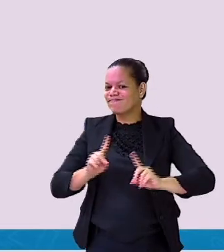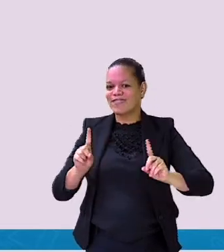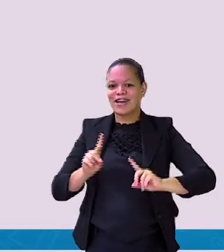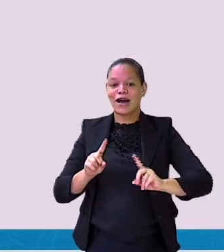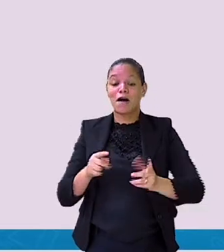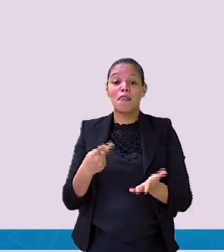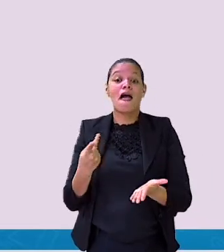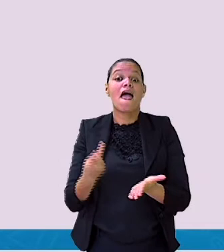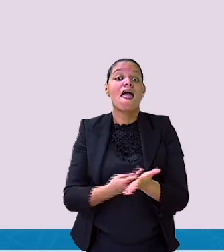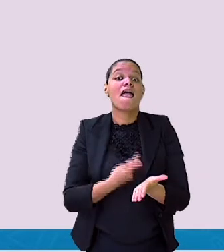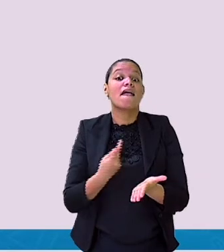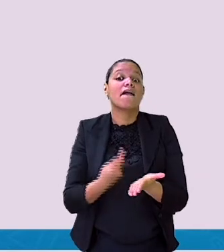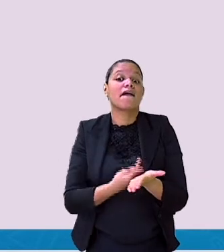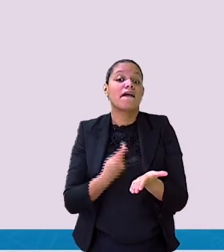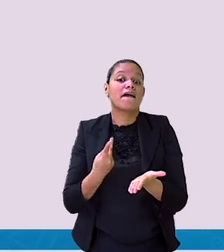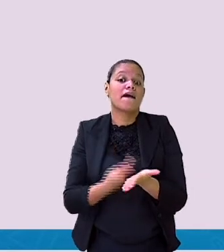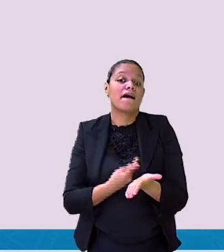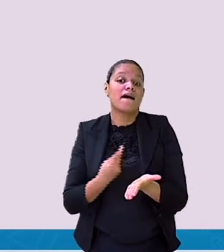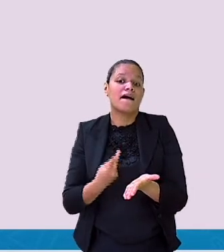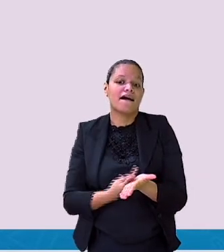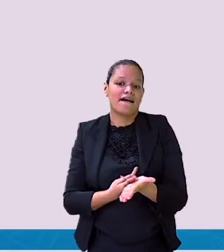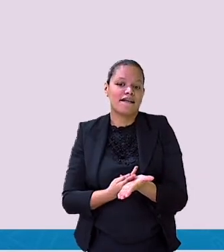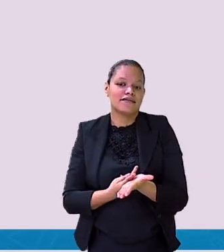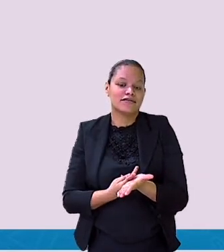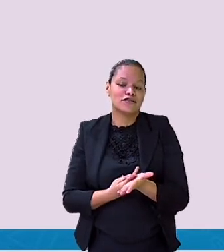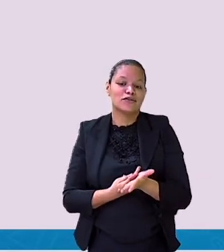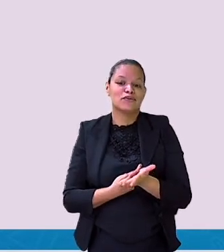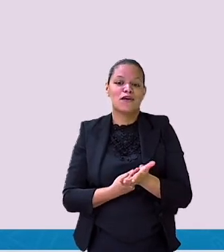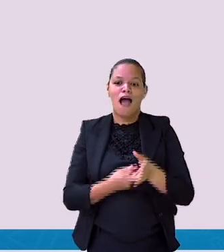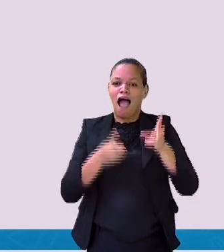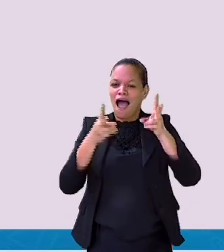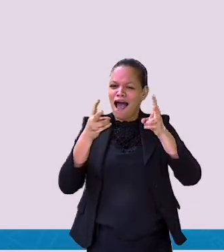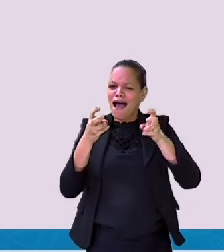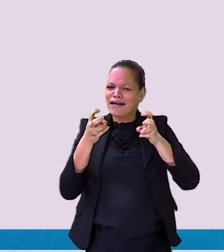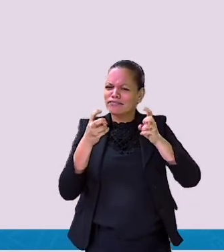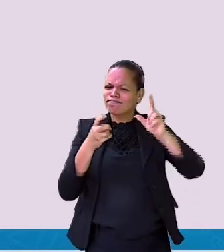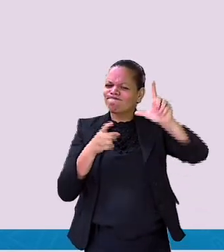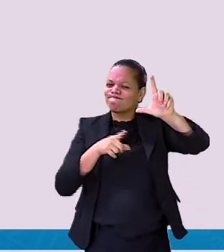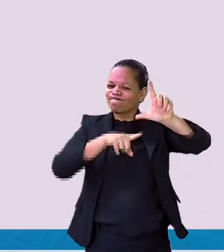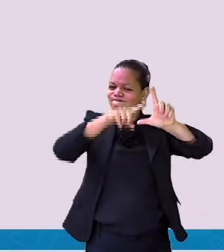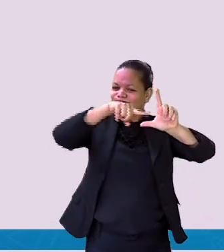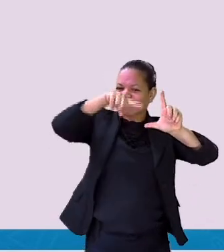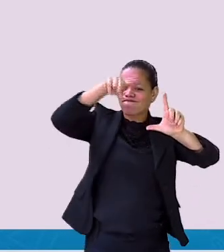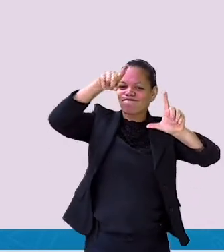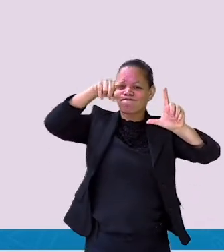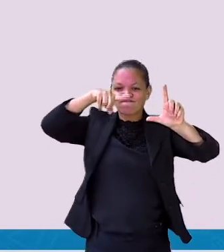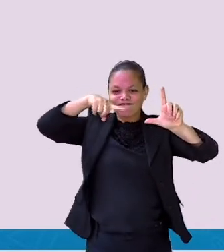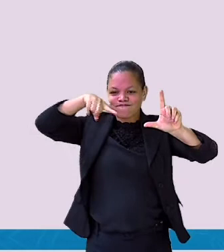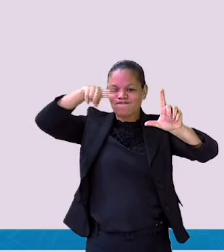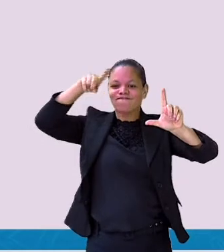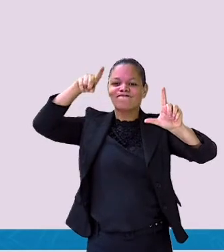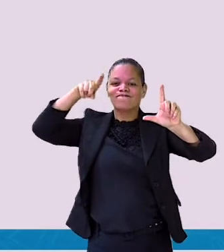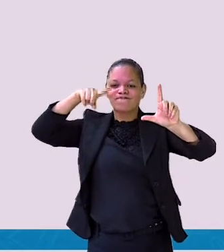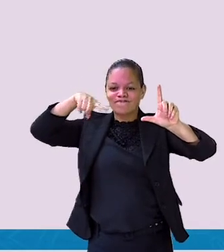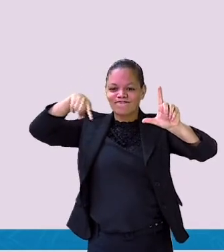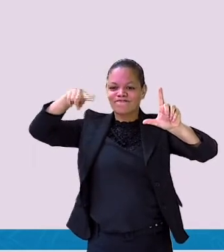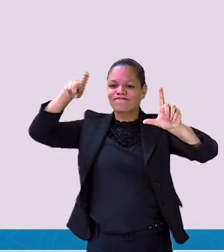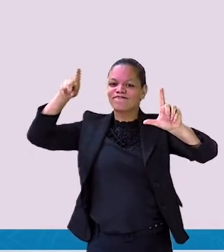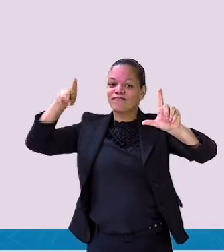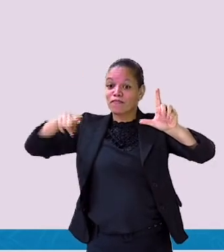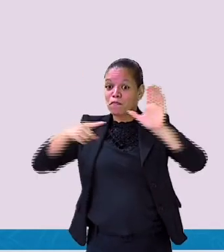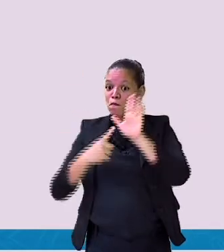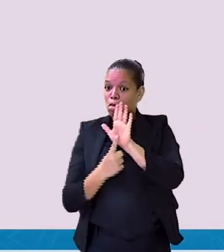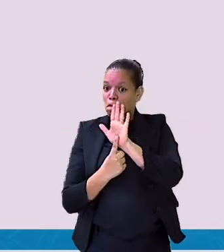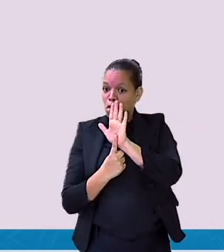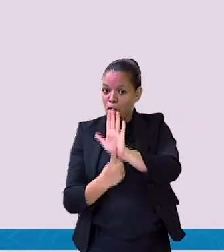gráfico nos ajuda? Se a gente contar só com a memória, o gráfico nós temos que analisar e ver até onde a coluna chegou.